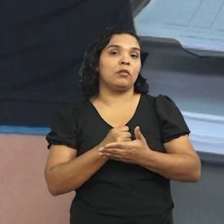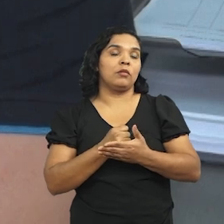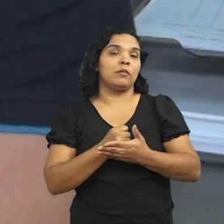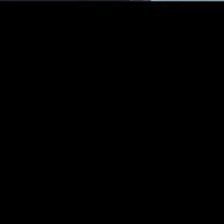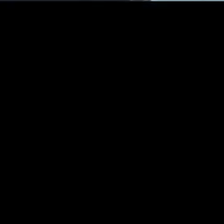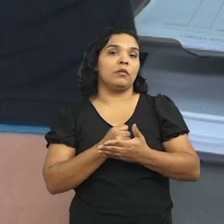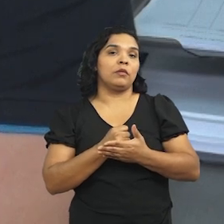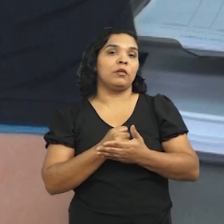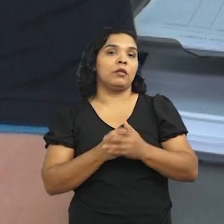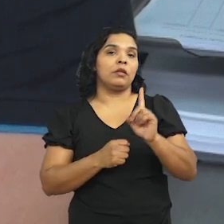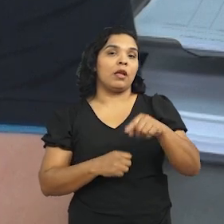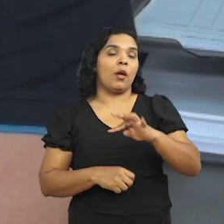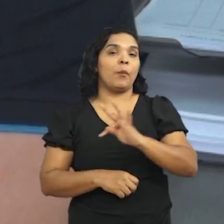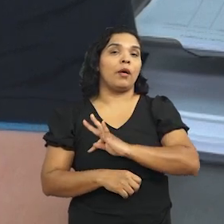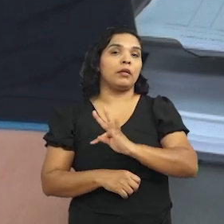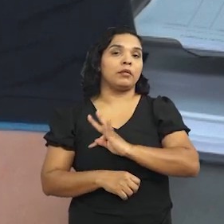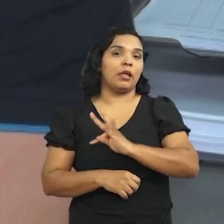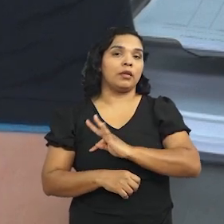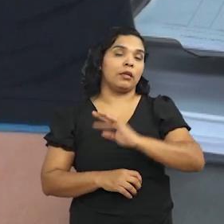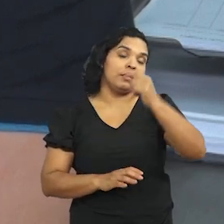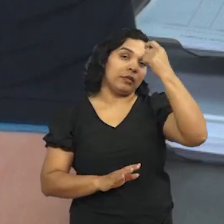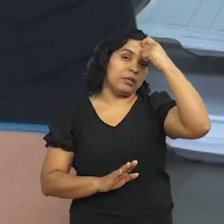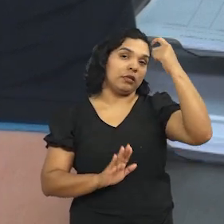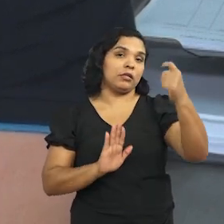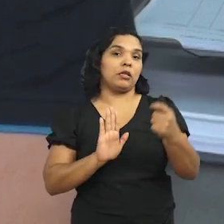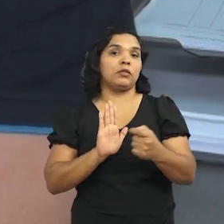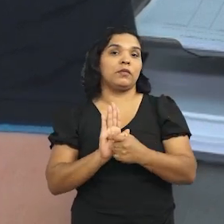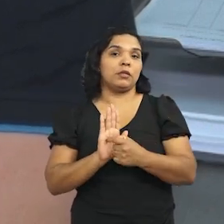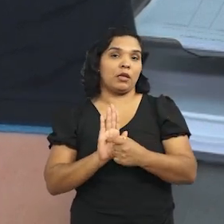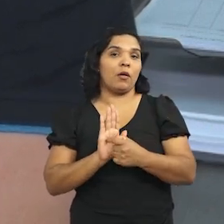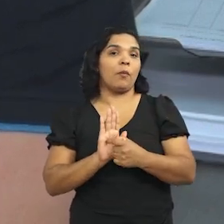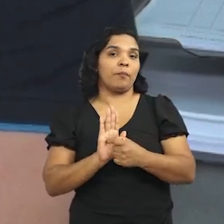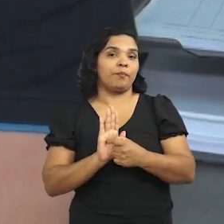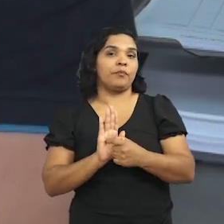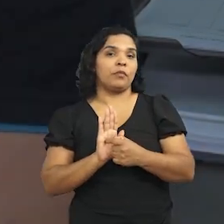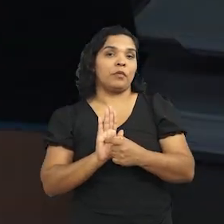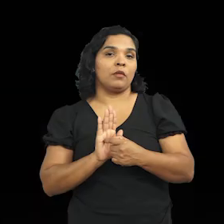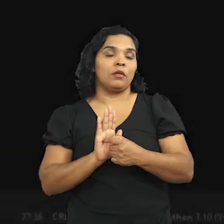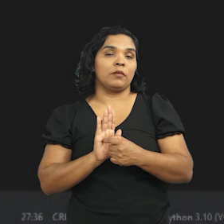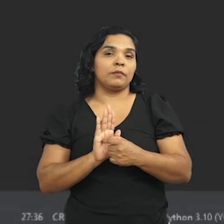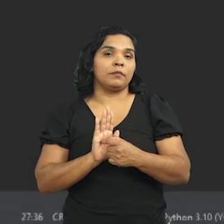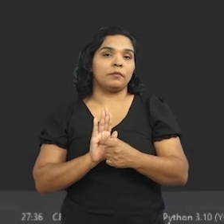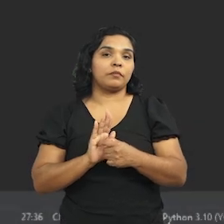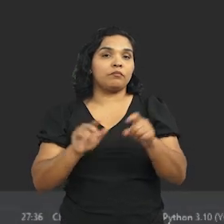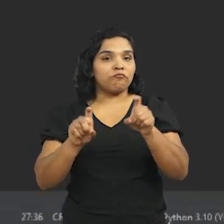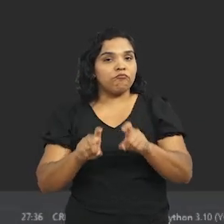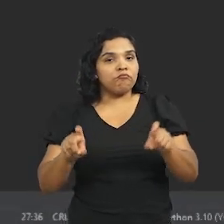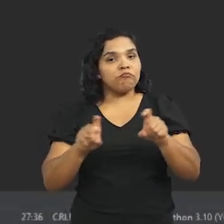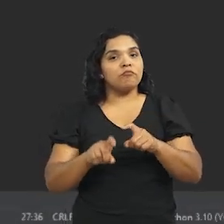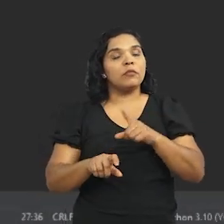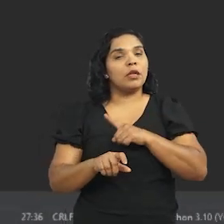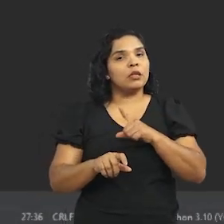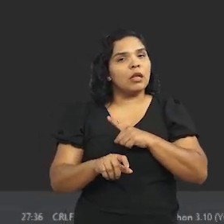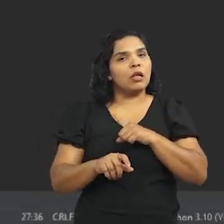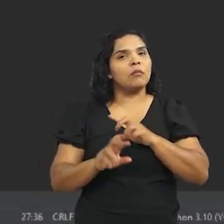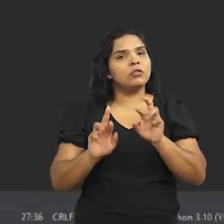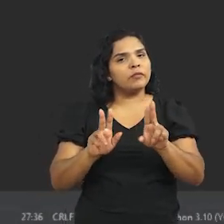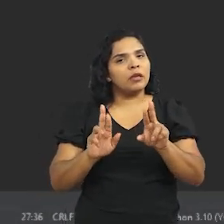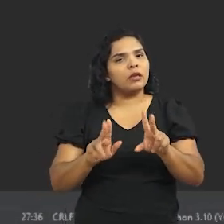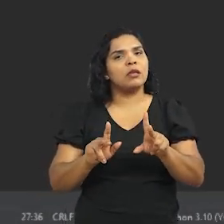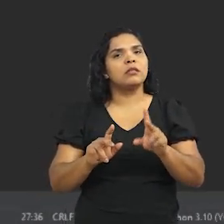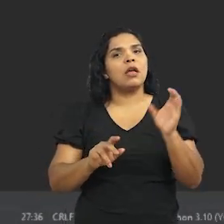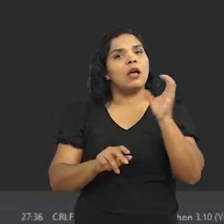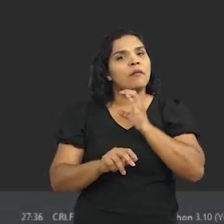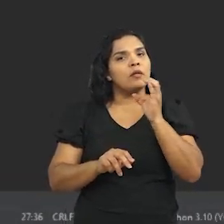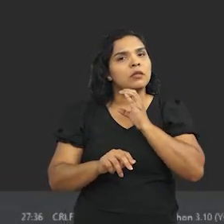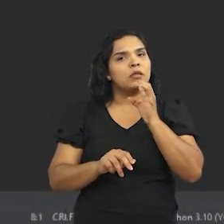YOLO, né, que é uma técnica da área de inteligência artificial, particularmente da área de visão computacional, que ela tem uma